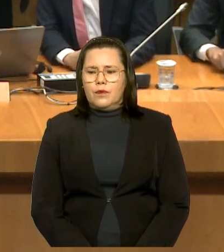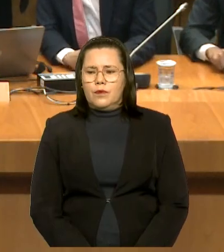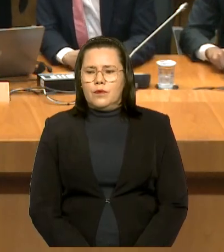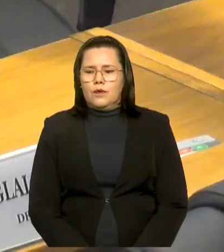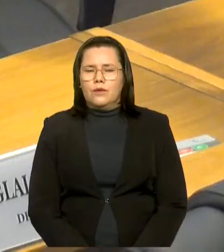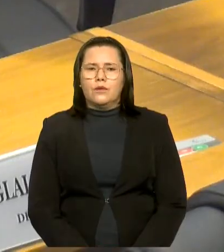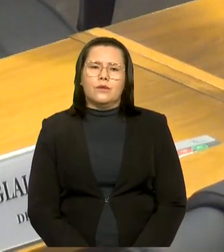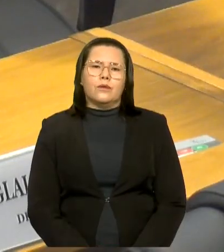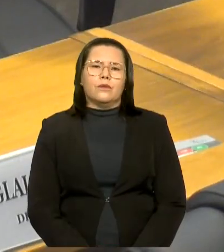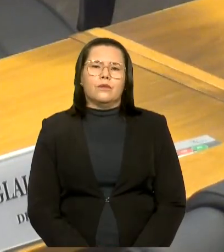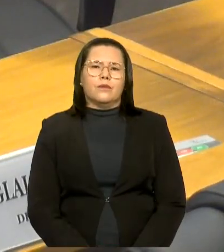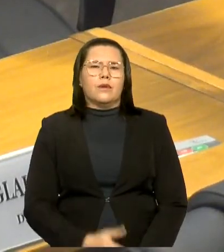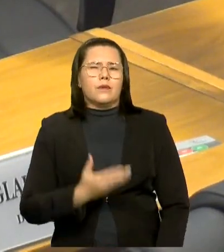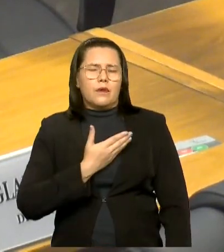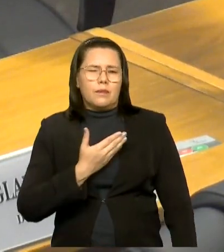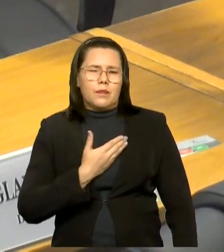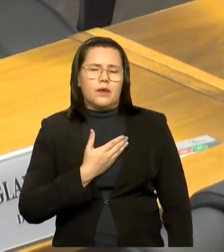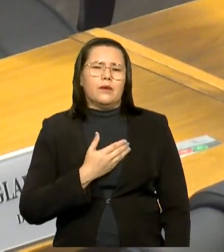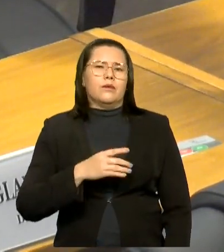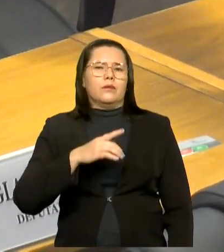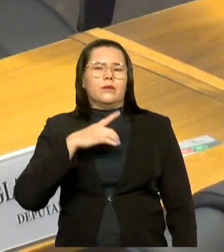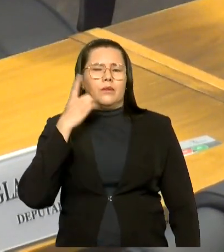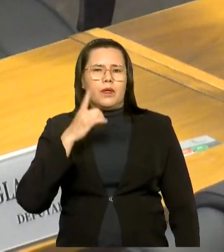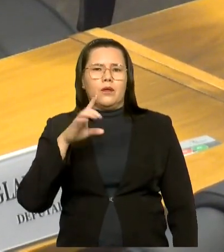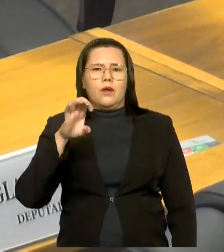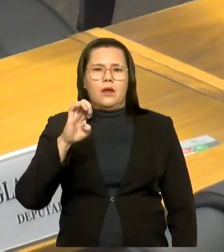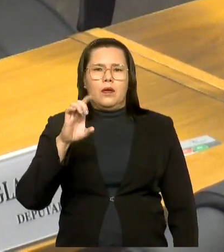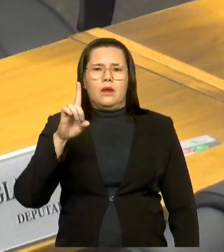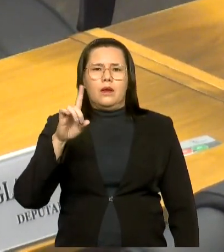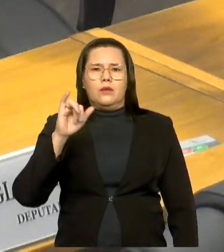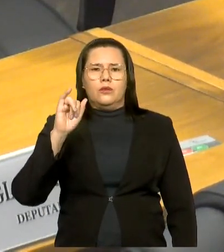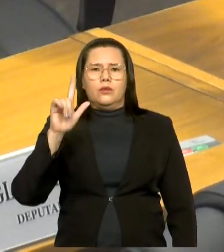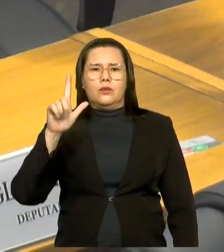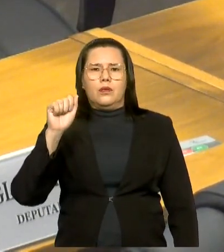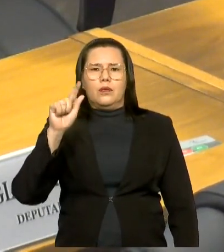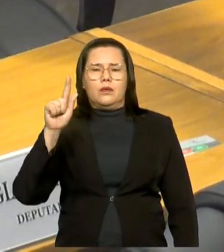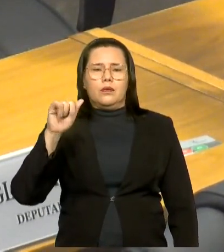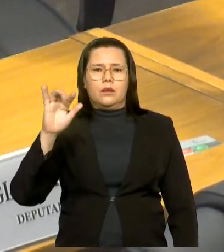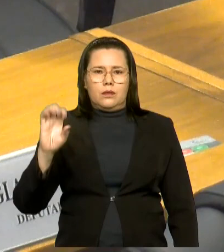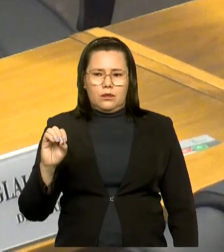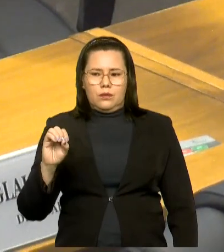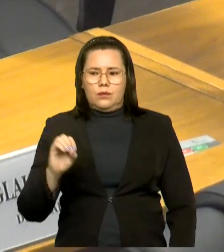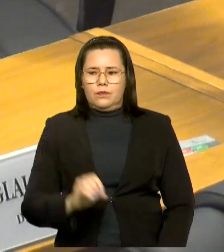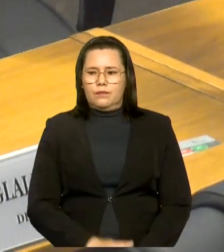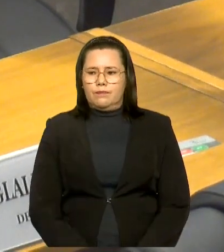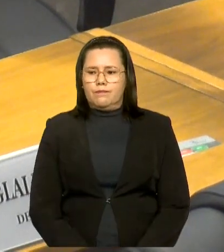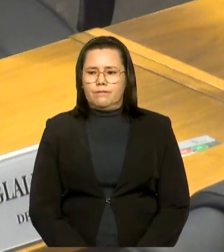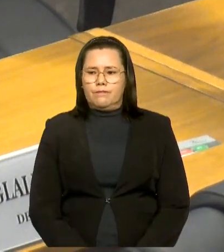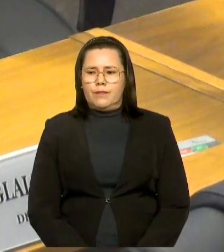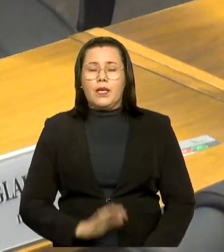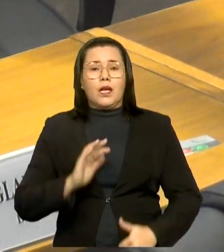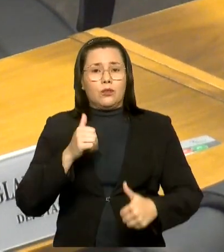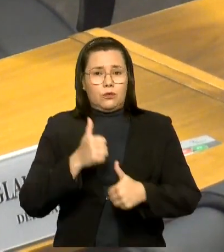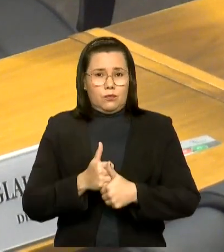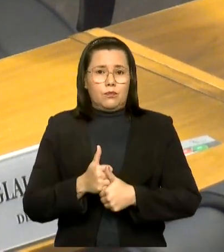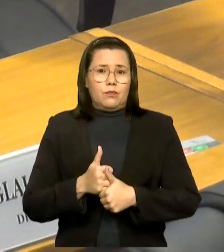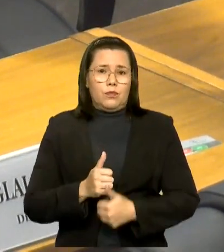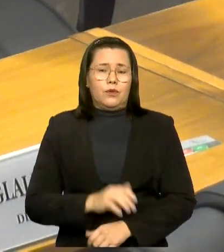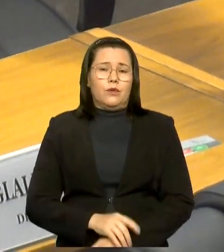daqui, deputado Adilásio, foi ex-deputado federal, que assume um cargo importante na Petrobras e é um